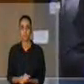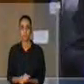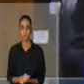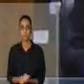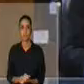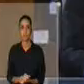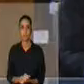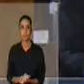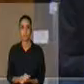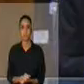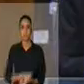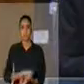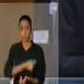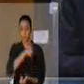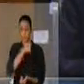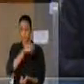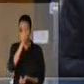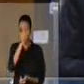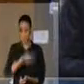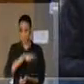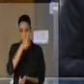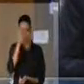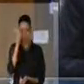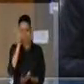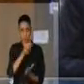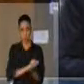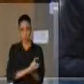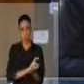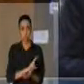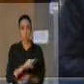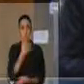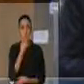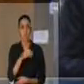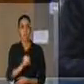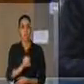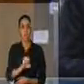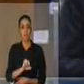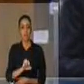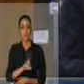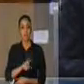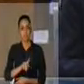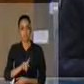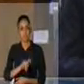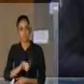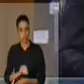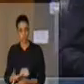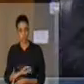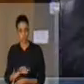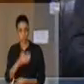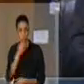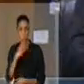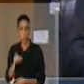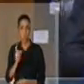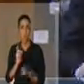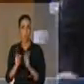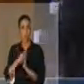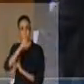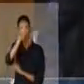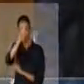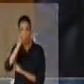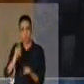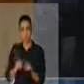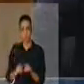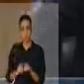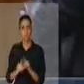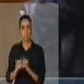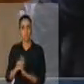O primeiro inscrito é o senhor Sérgio Dias Henriques, administrador hospitalar e diretor da